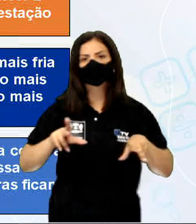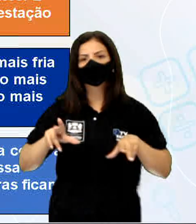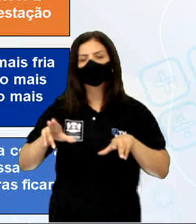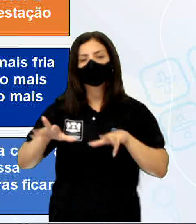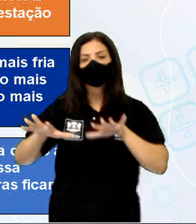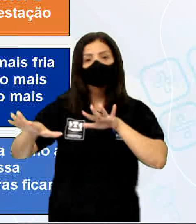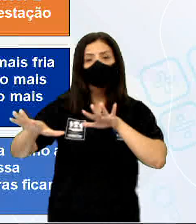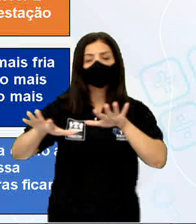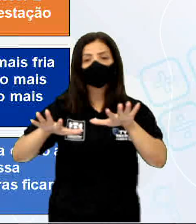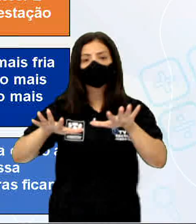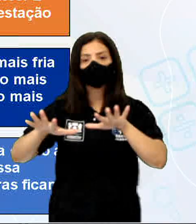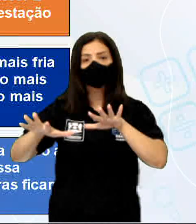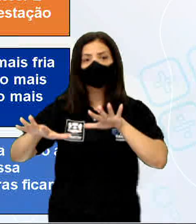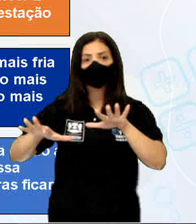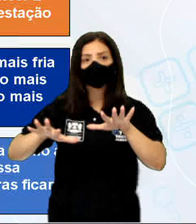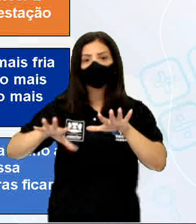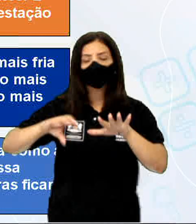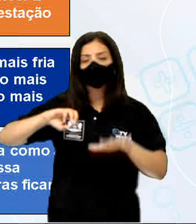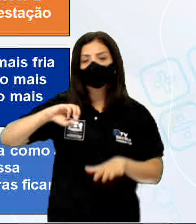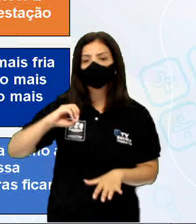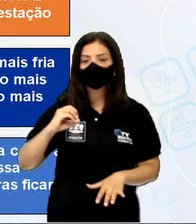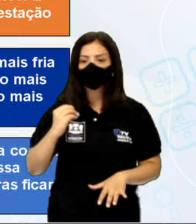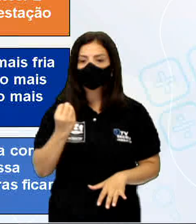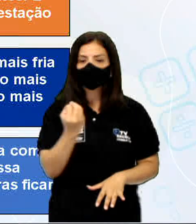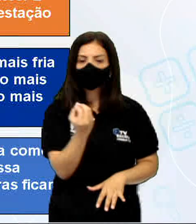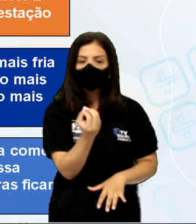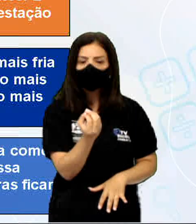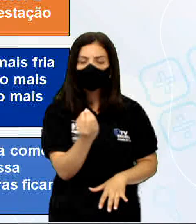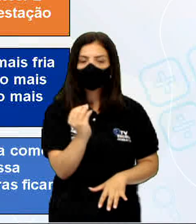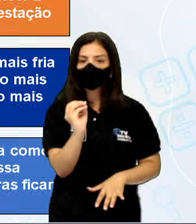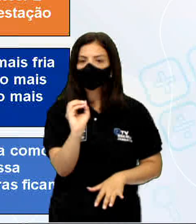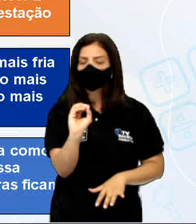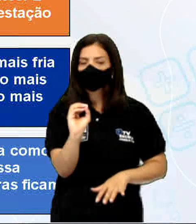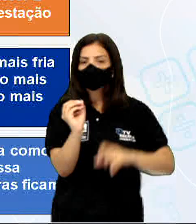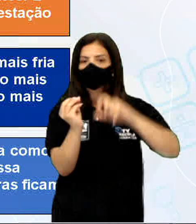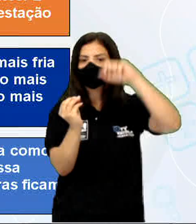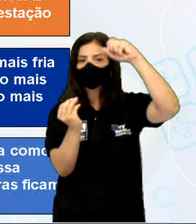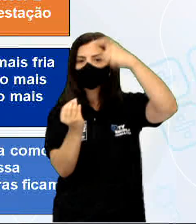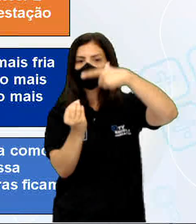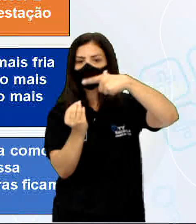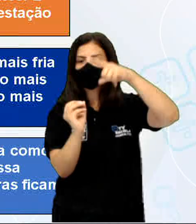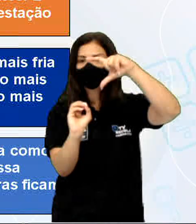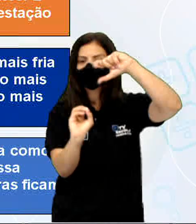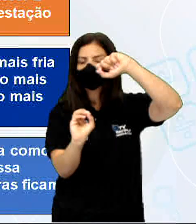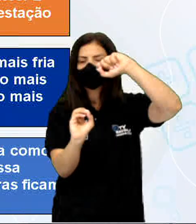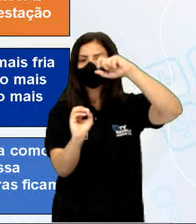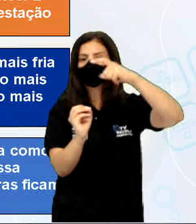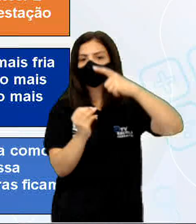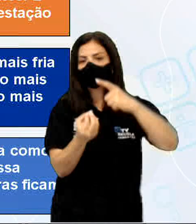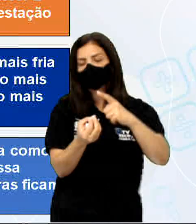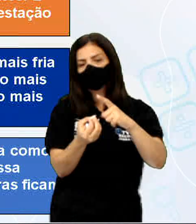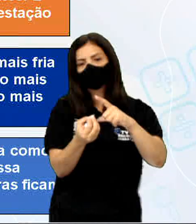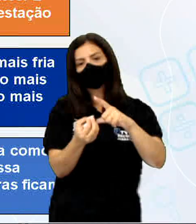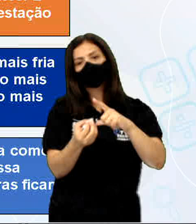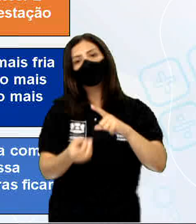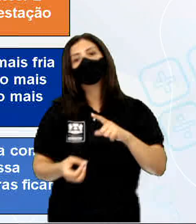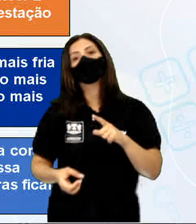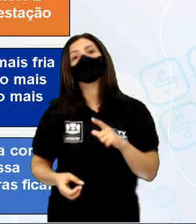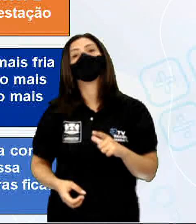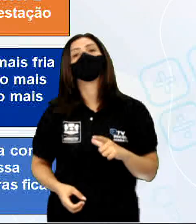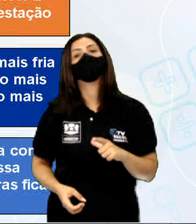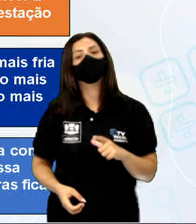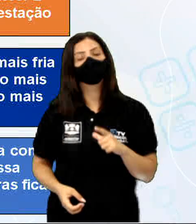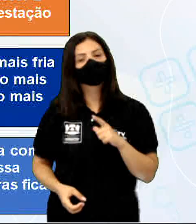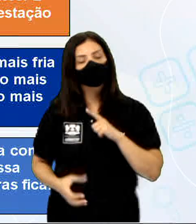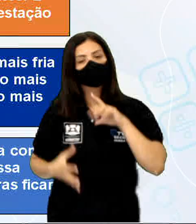movimento de translação e essa incidência solar faz com que a Terra determine